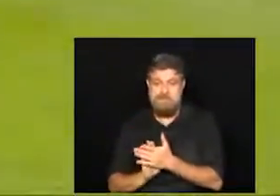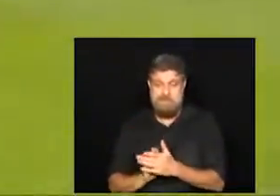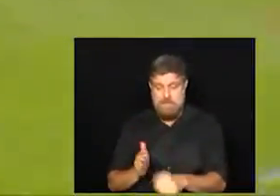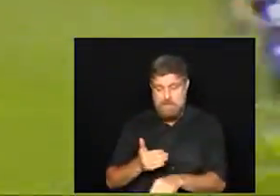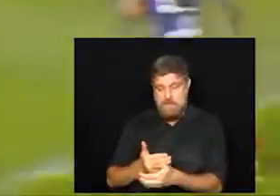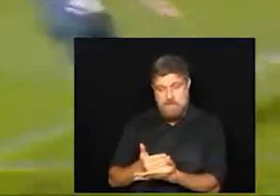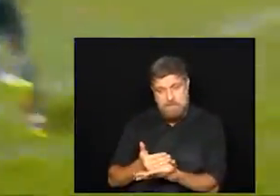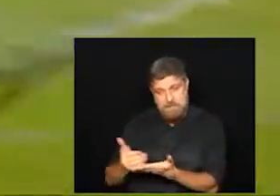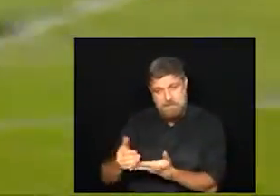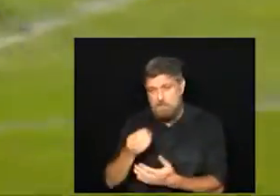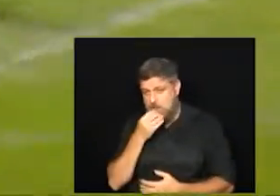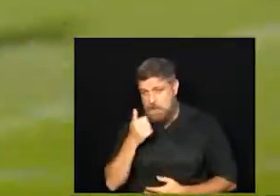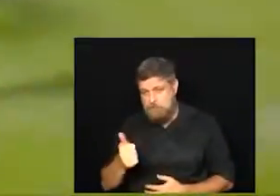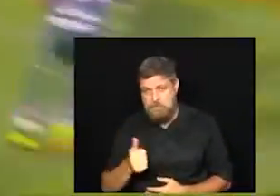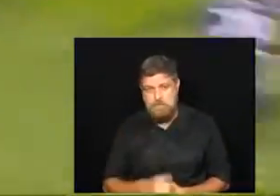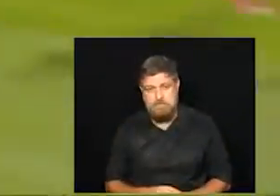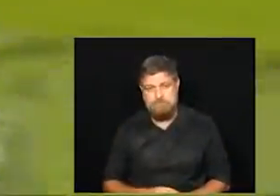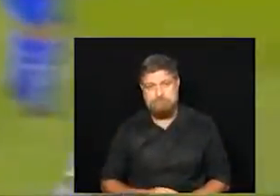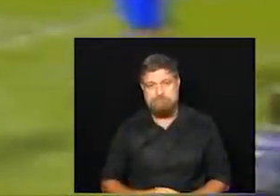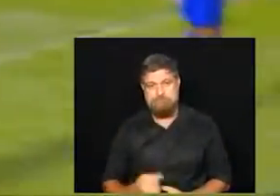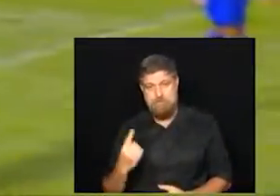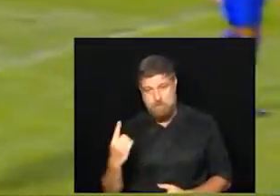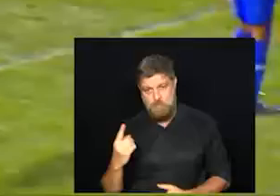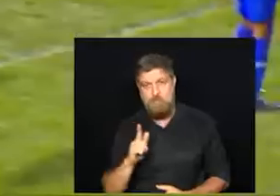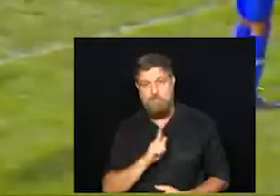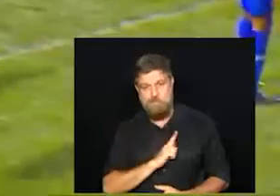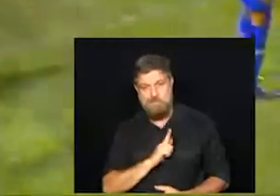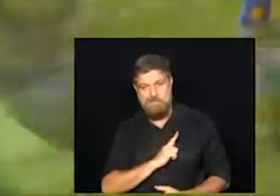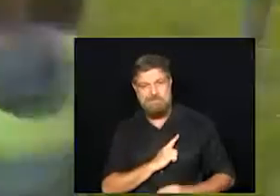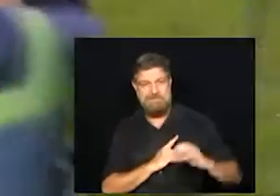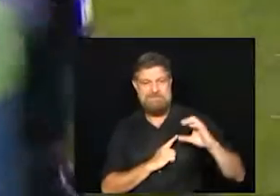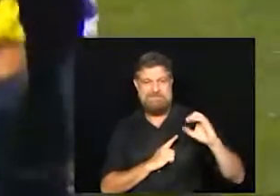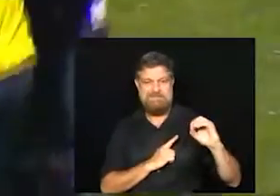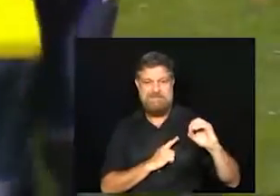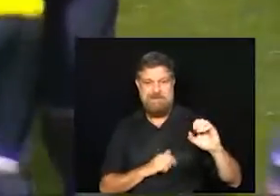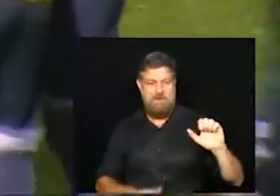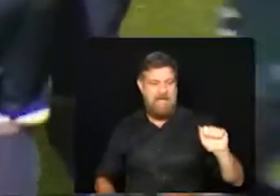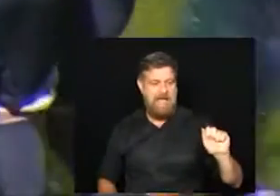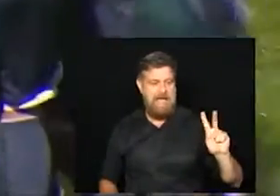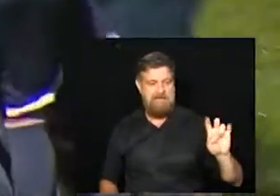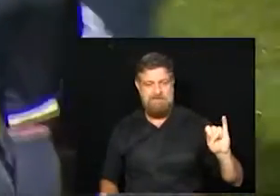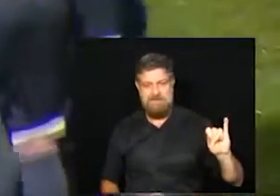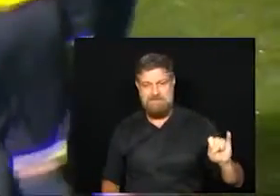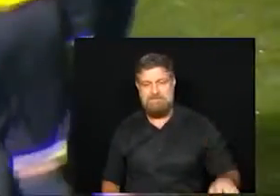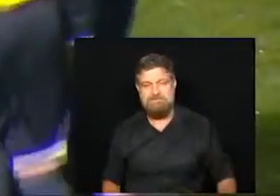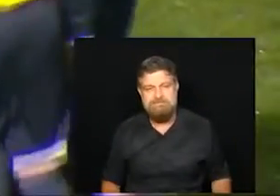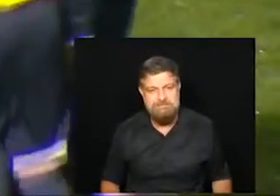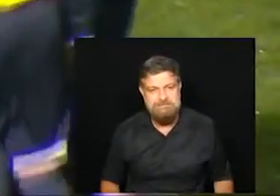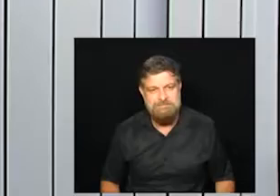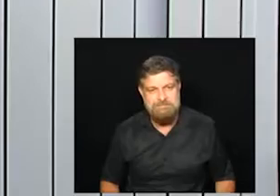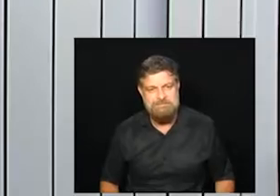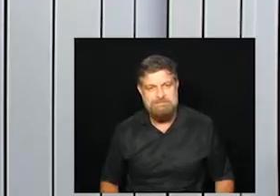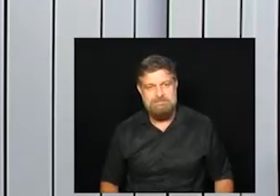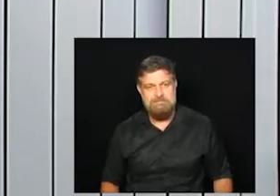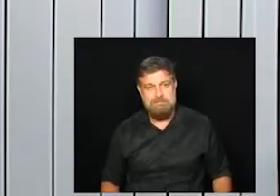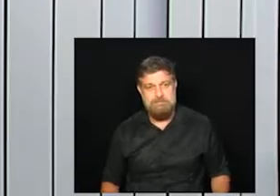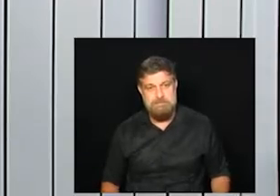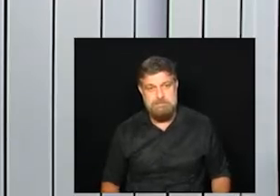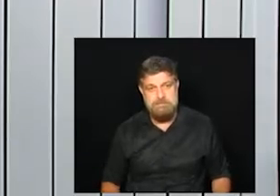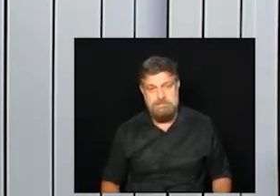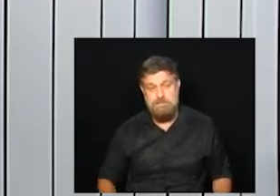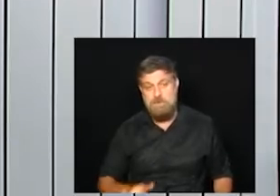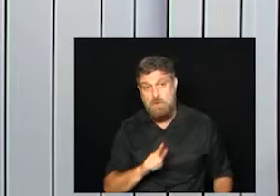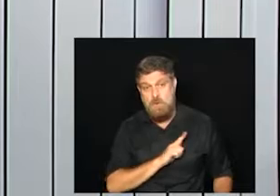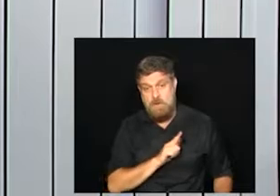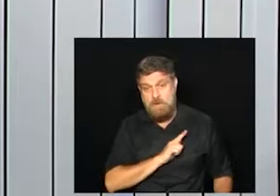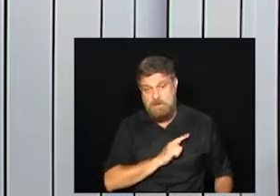boa, final, Avaí 0, Guarani na terceira colocação, 1. Então, o